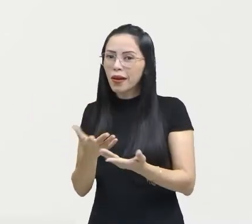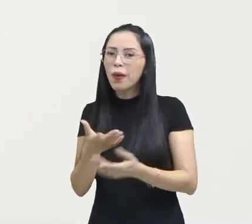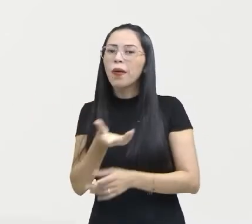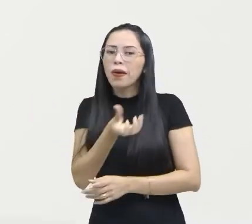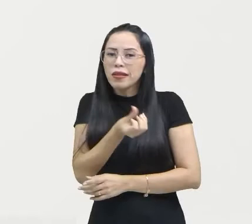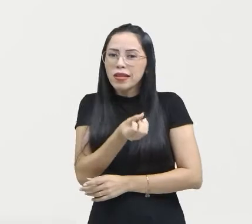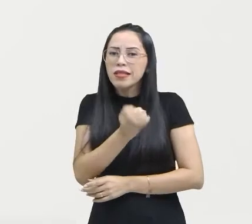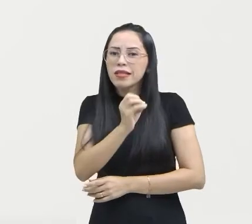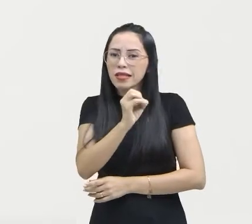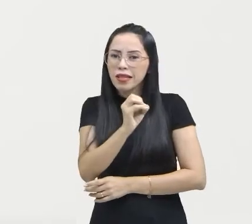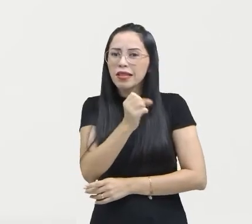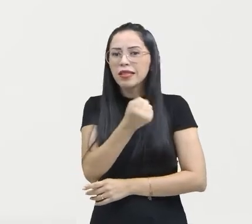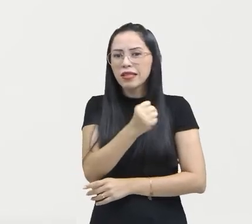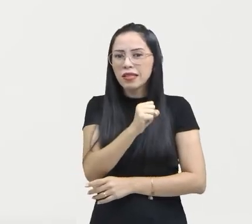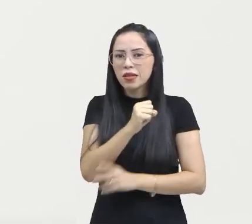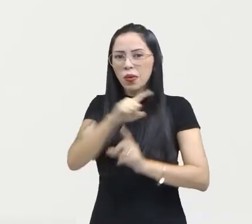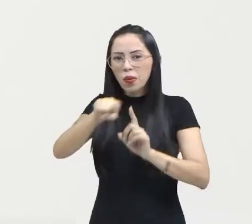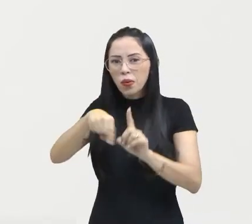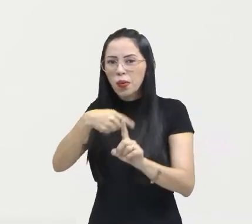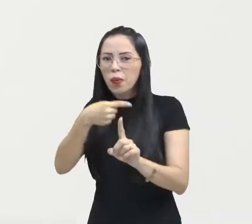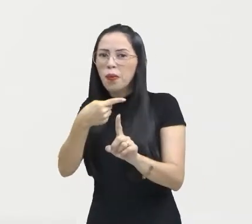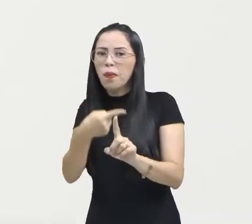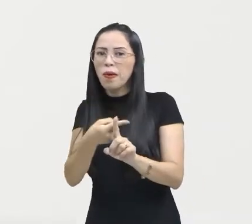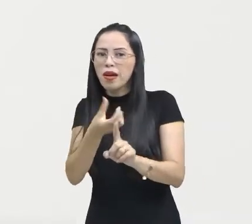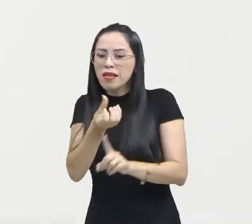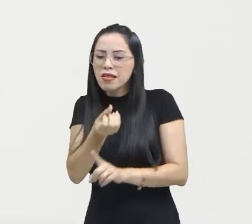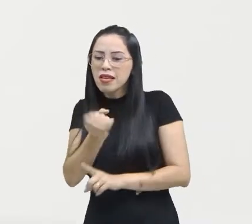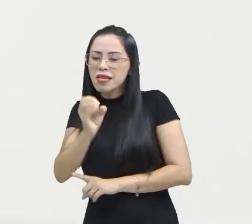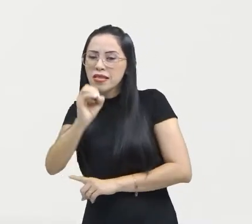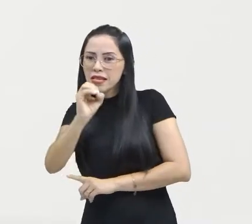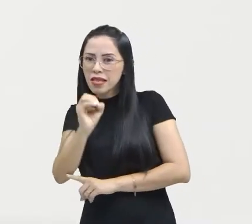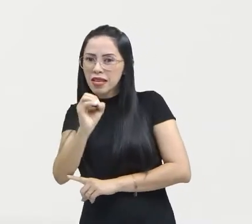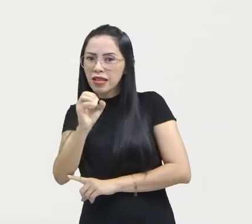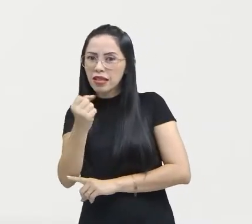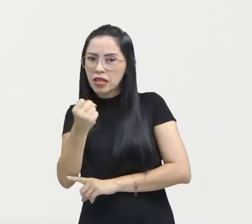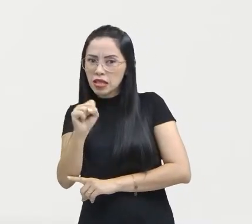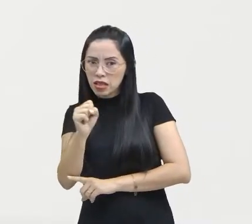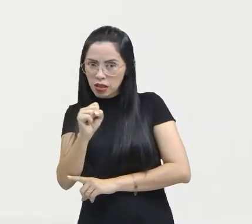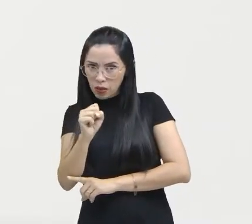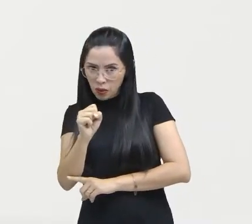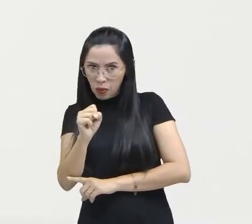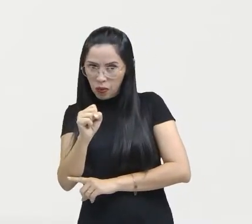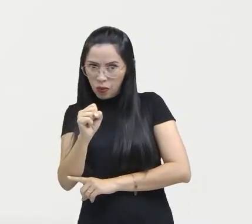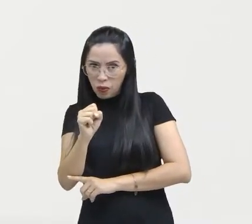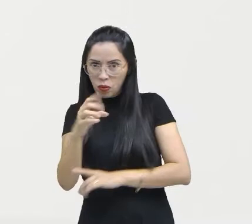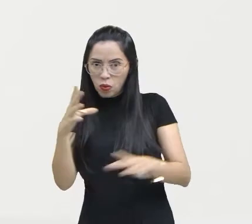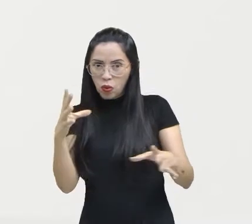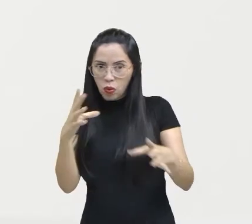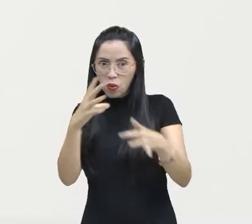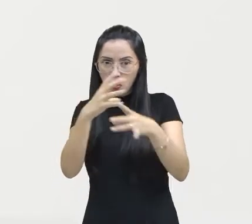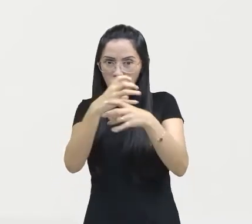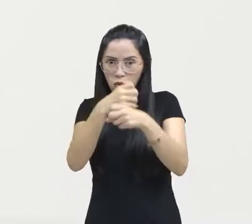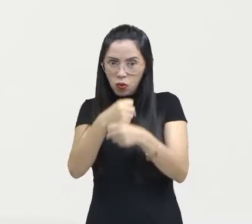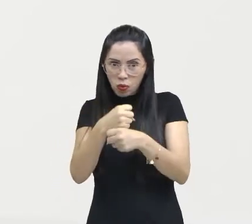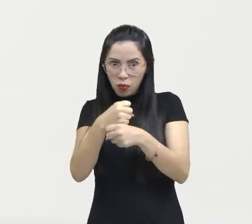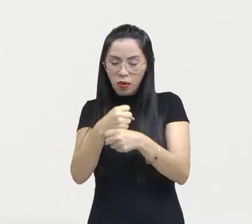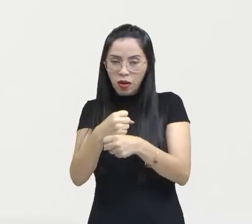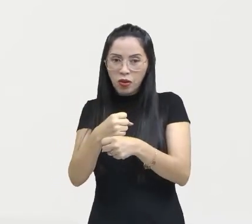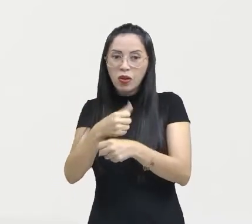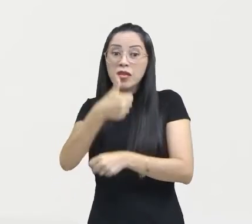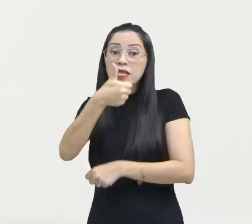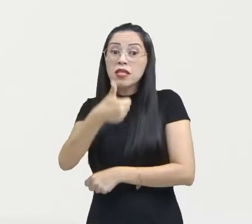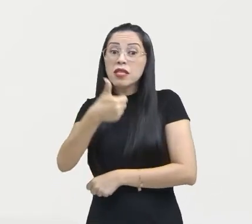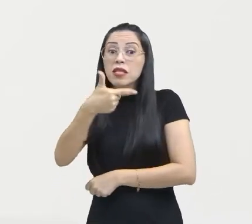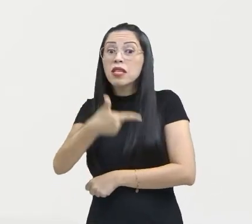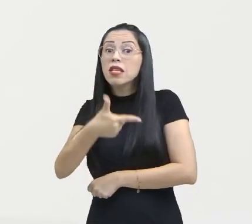segundos mais 60 segundos. Isso porque eu tenho 2 minutos. Então, 6 mais 6, 12.